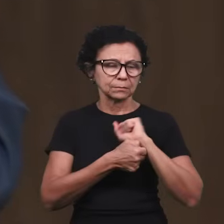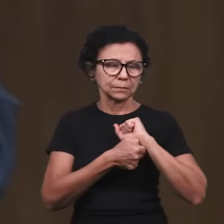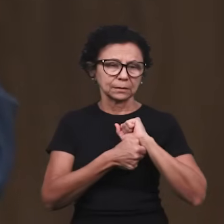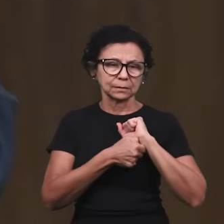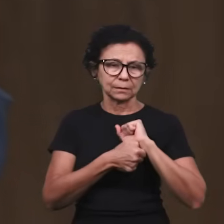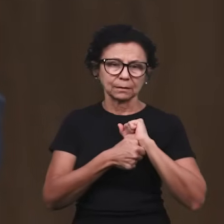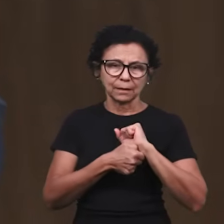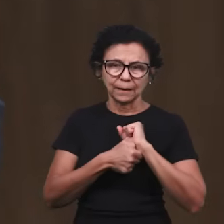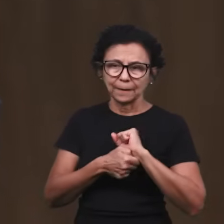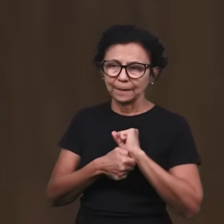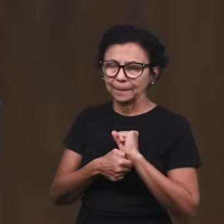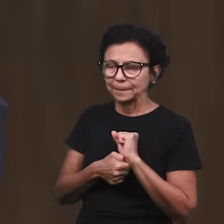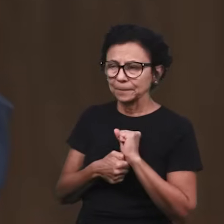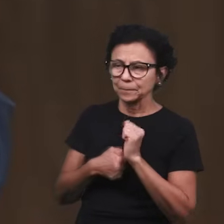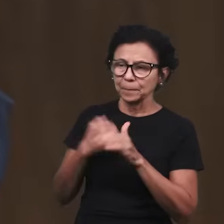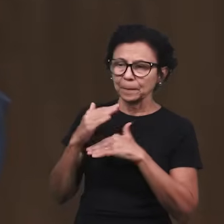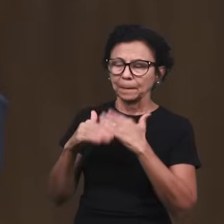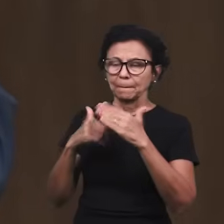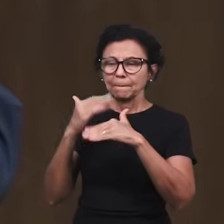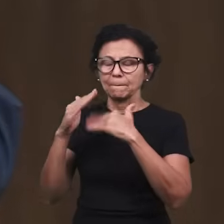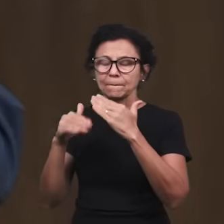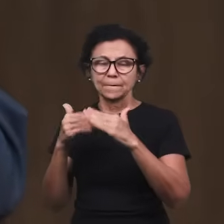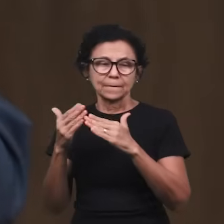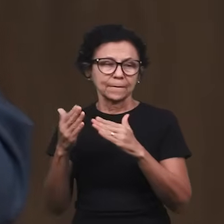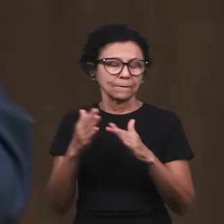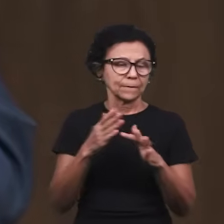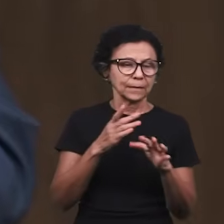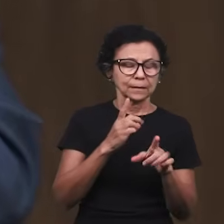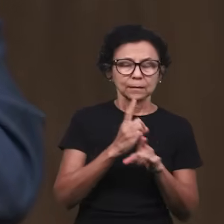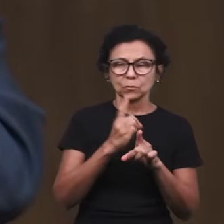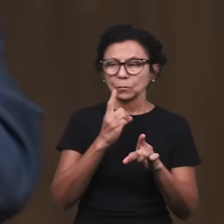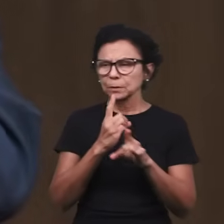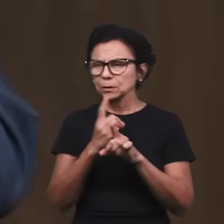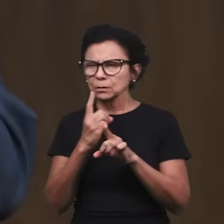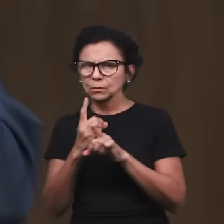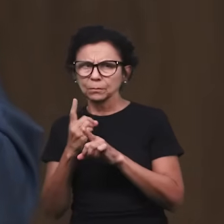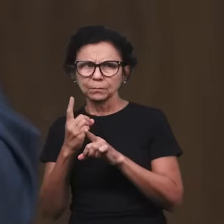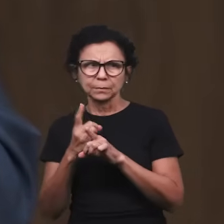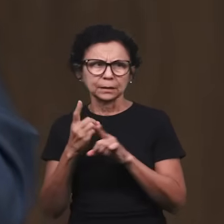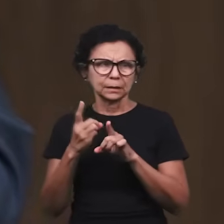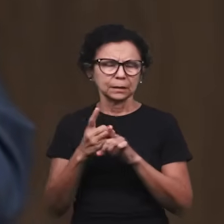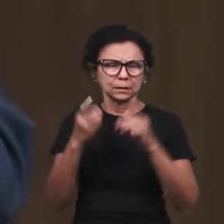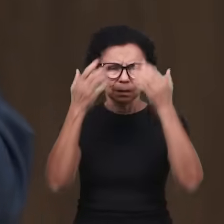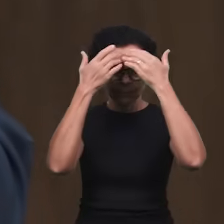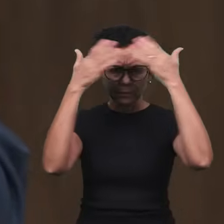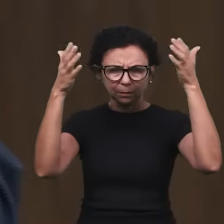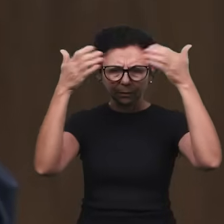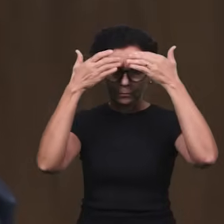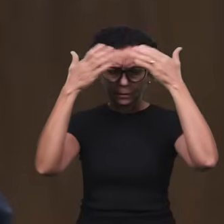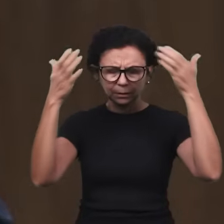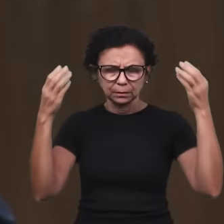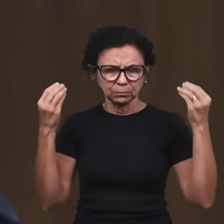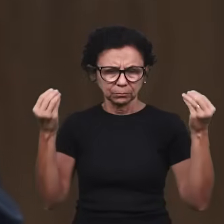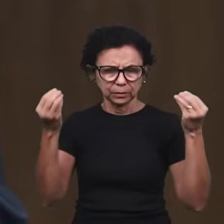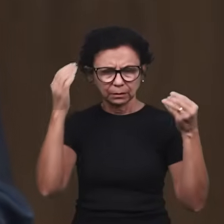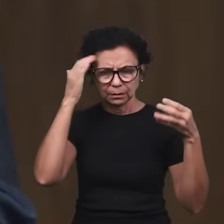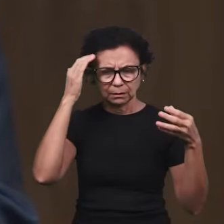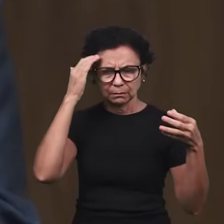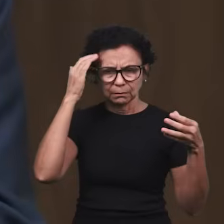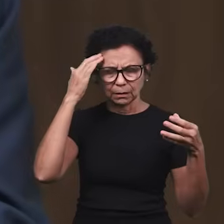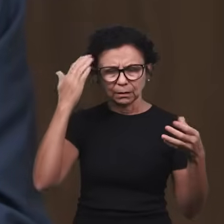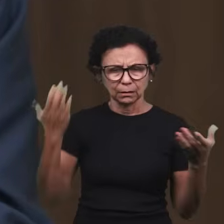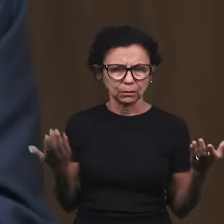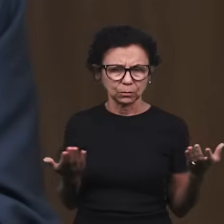aquilo que está encoberto, ele vai descobrindo, ele vai desvendando, descortinando, é a palavra que eu estava